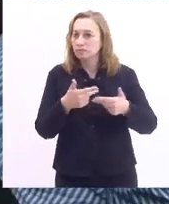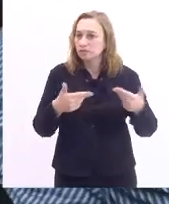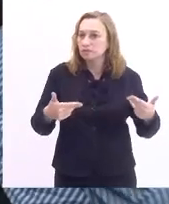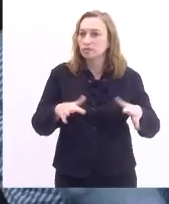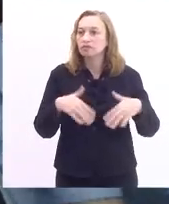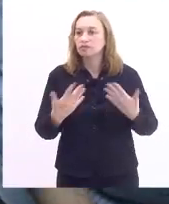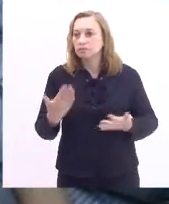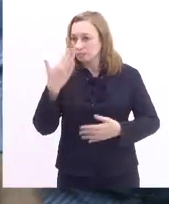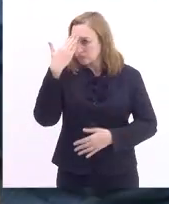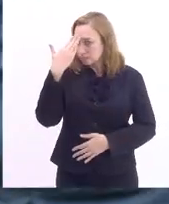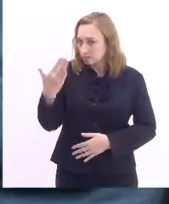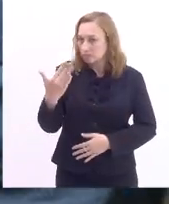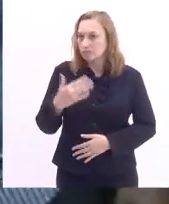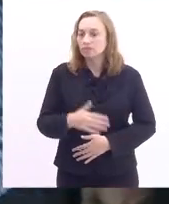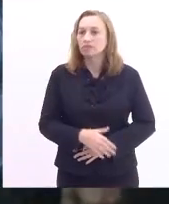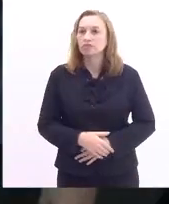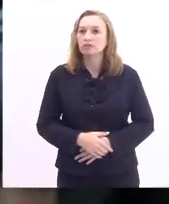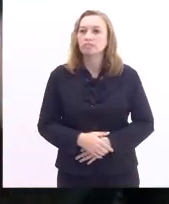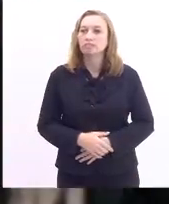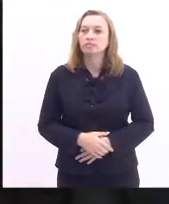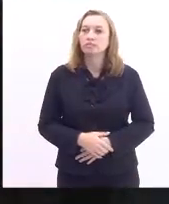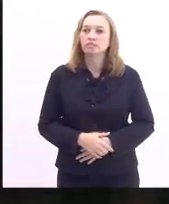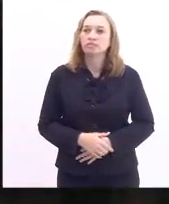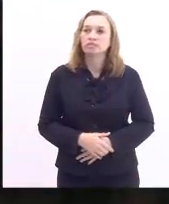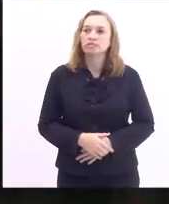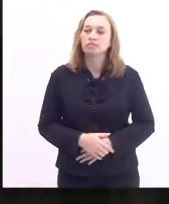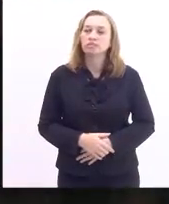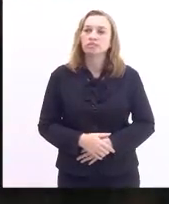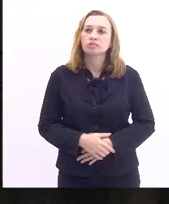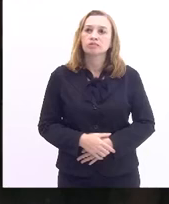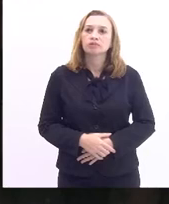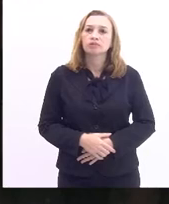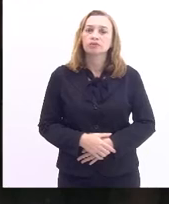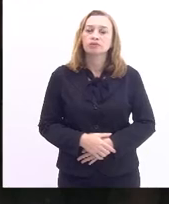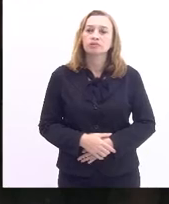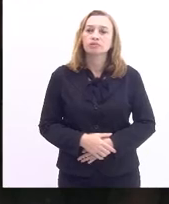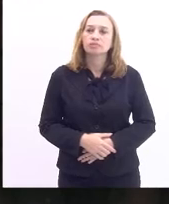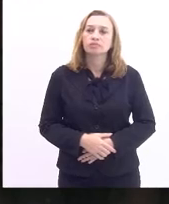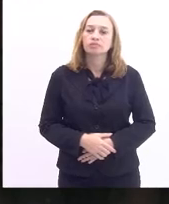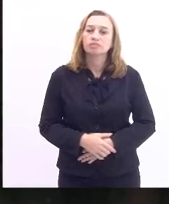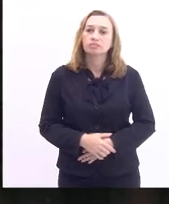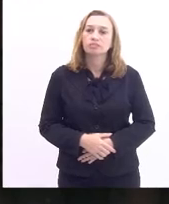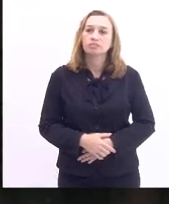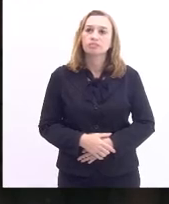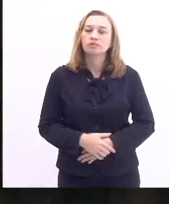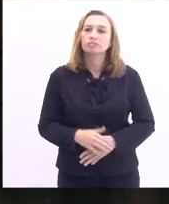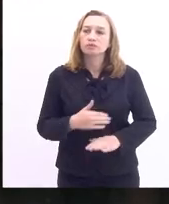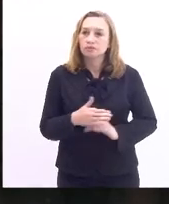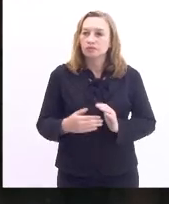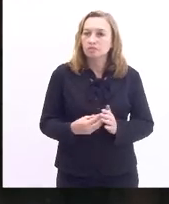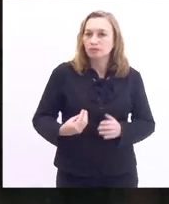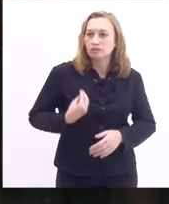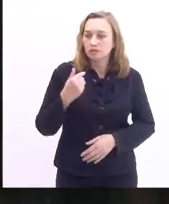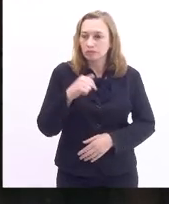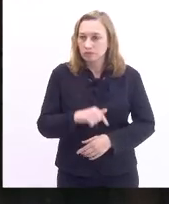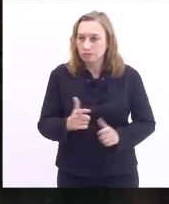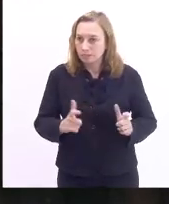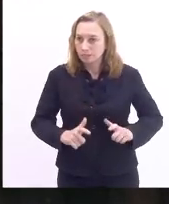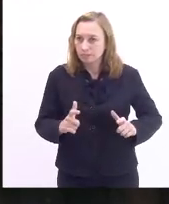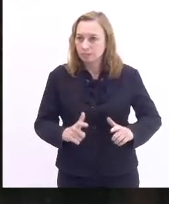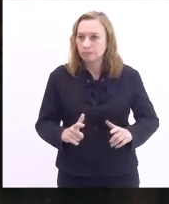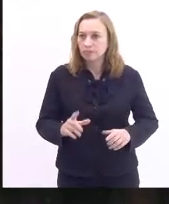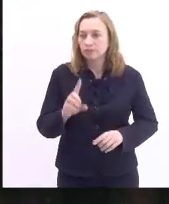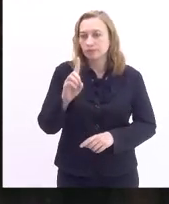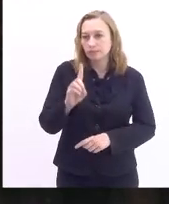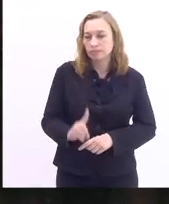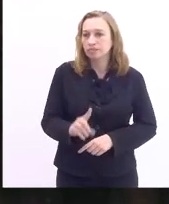tal agradecer agradecer que estiveram aqui presente pelo menos alguns representantes